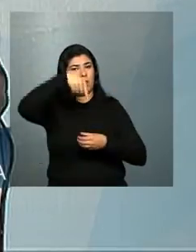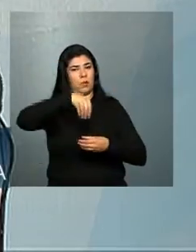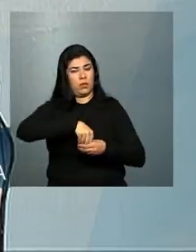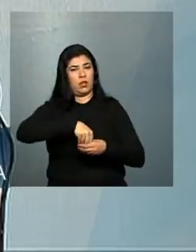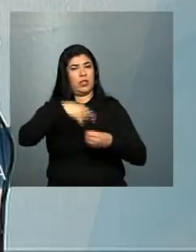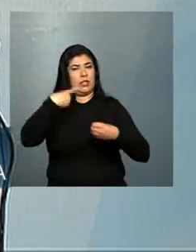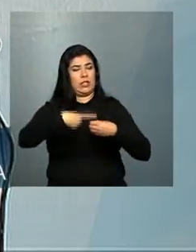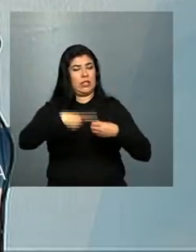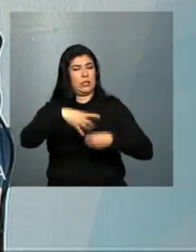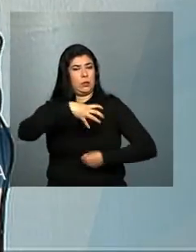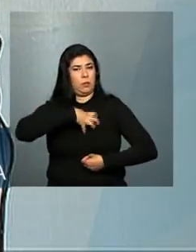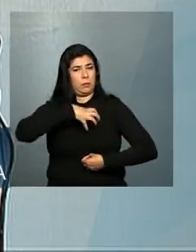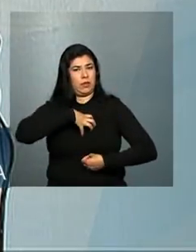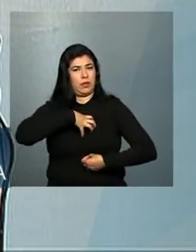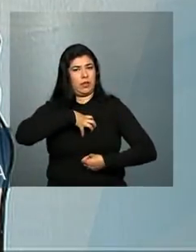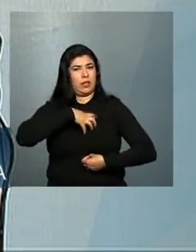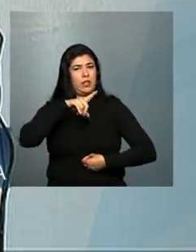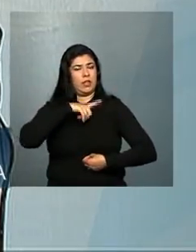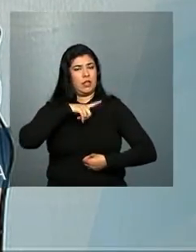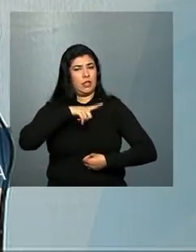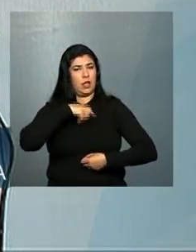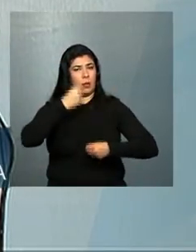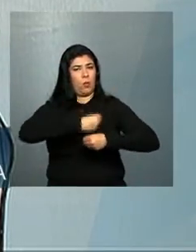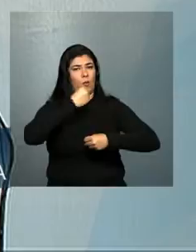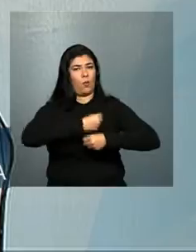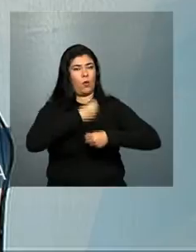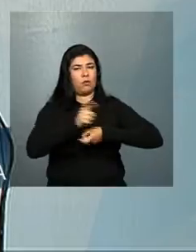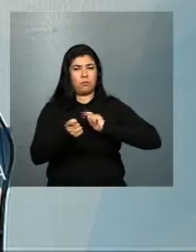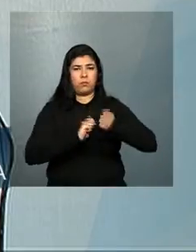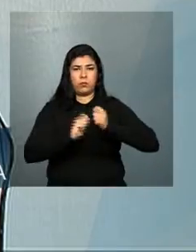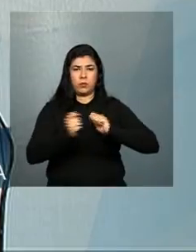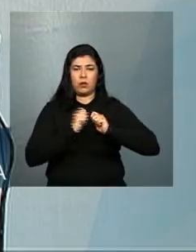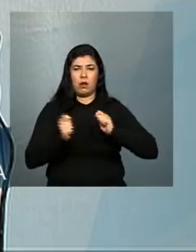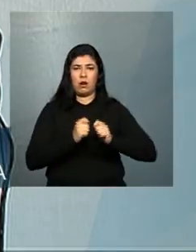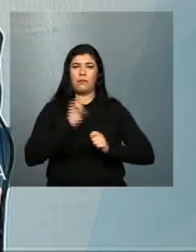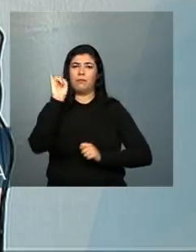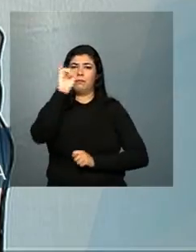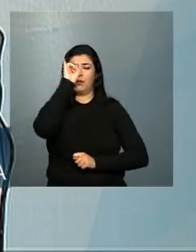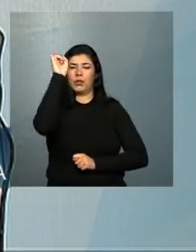Baiano, nós temos um empreendimento importante que nasceu